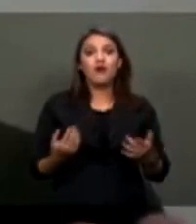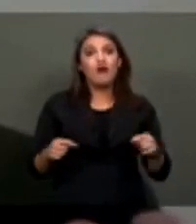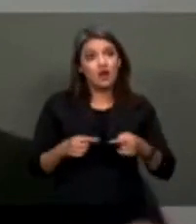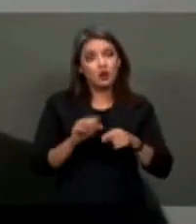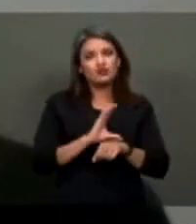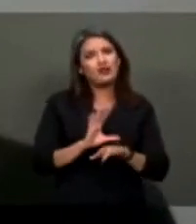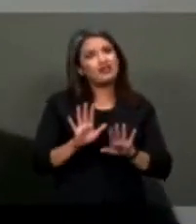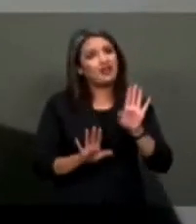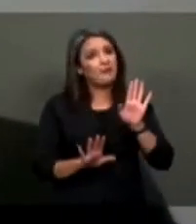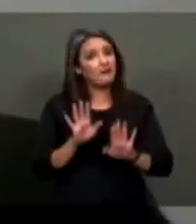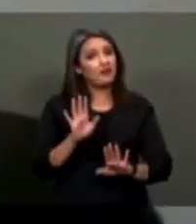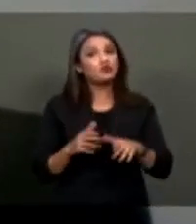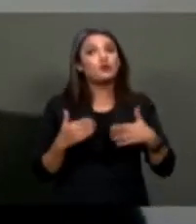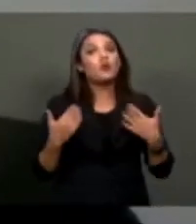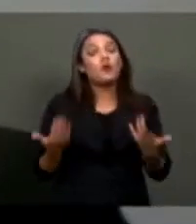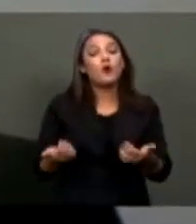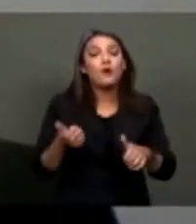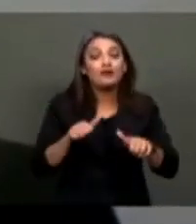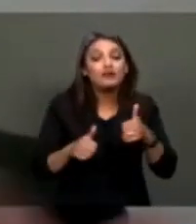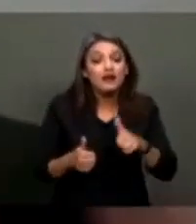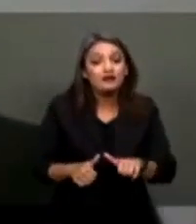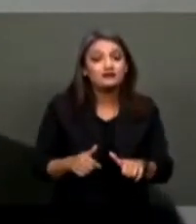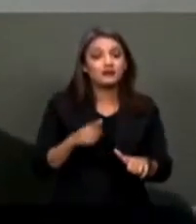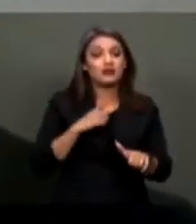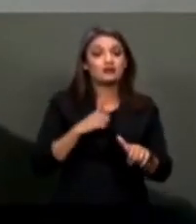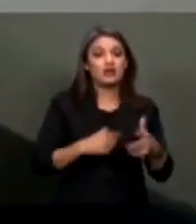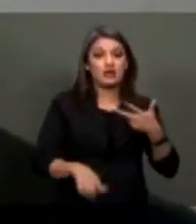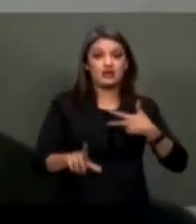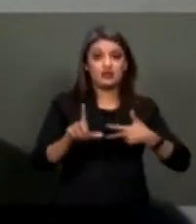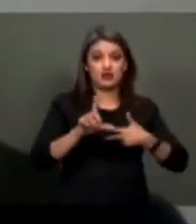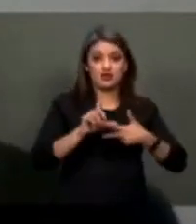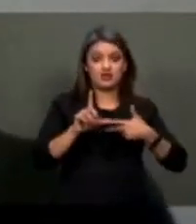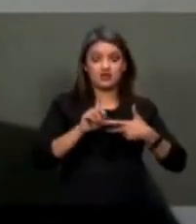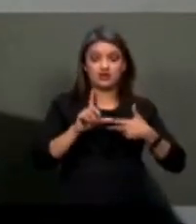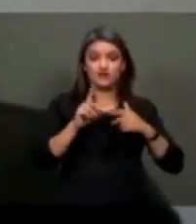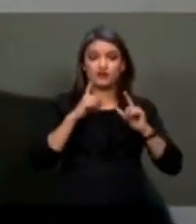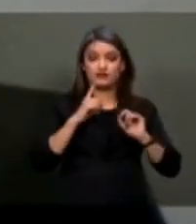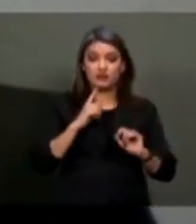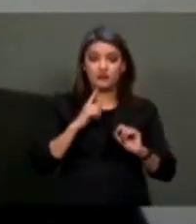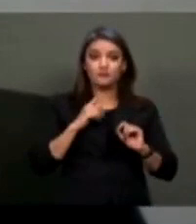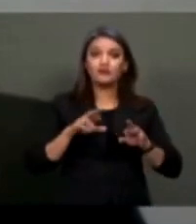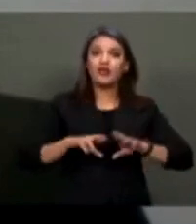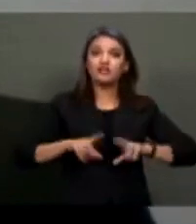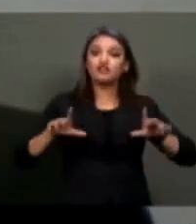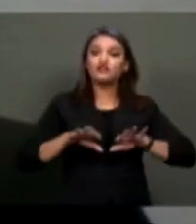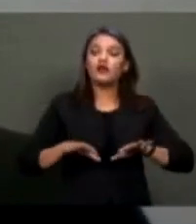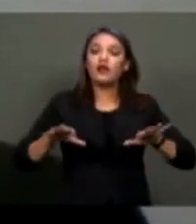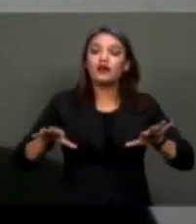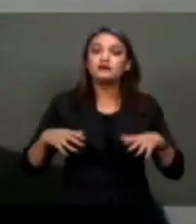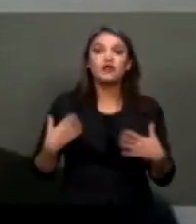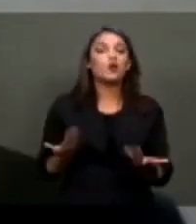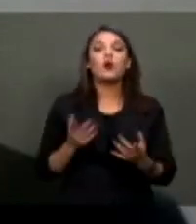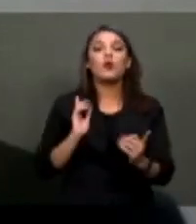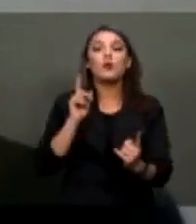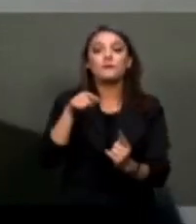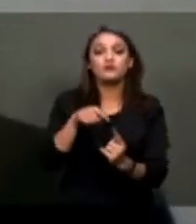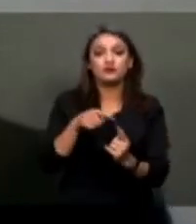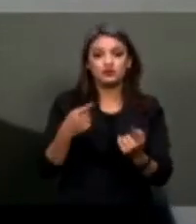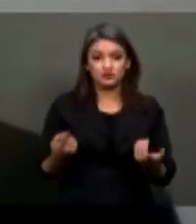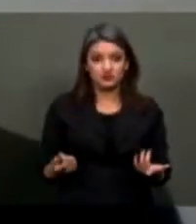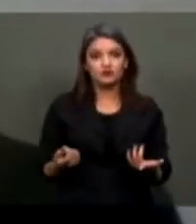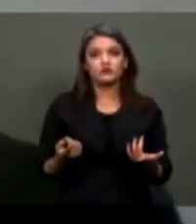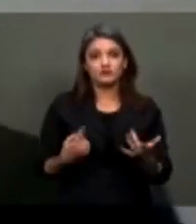depende da análise sobre a relação estabelecida pelo legislador e critério de diferenciação EA finalidade visada pela Norma